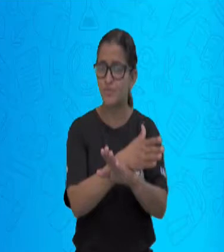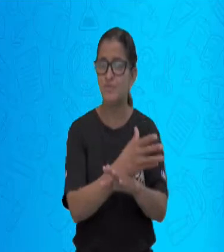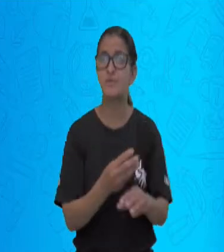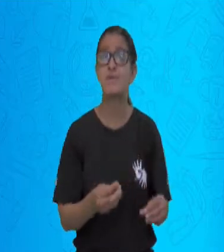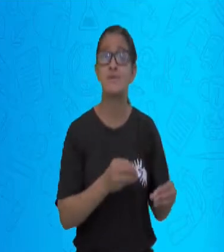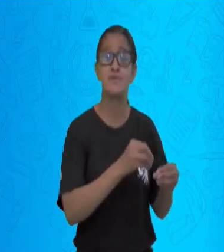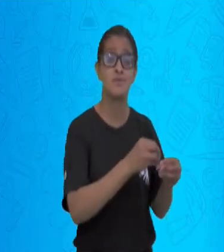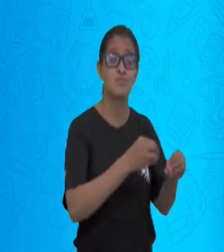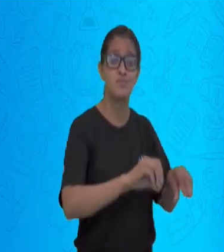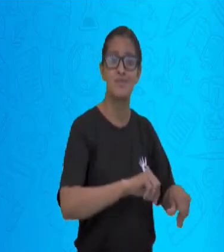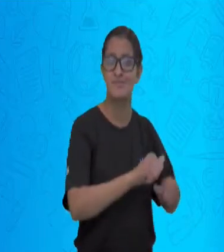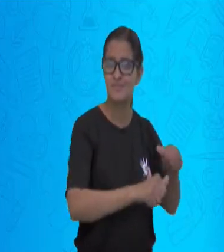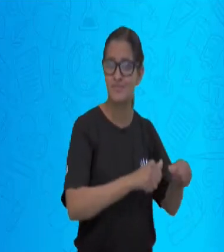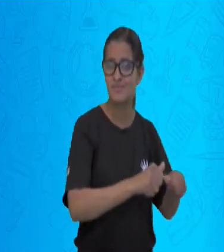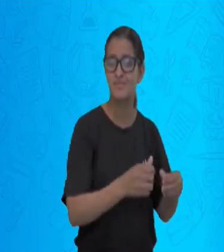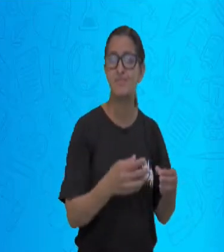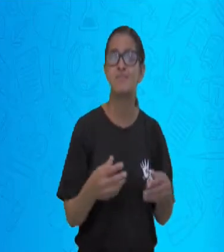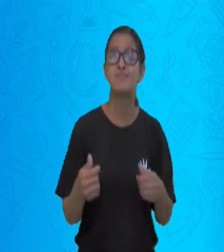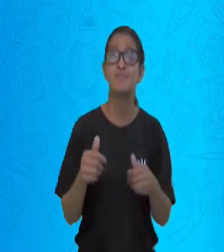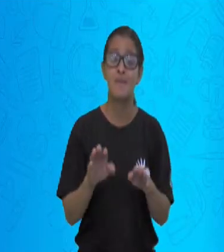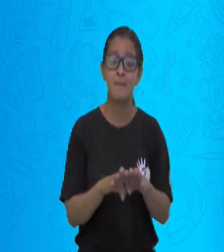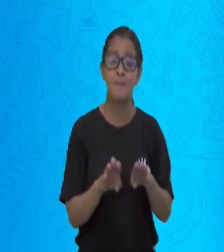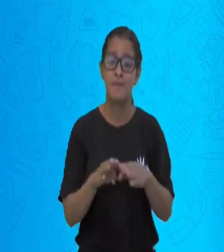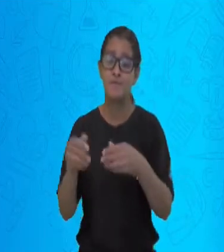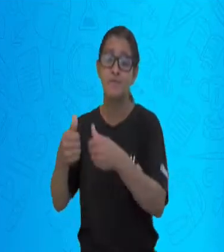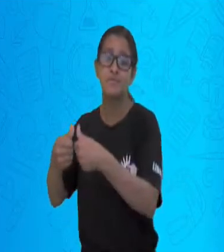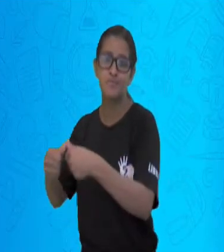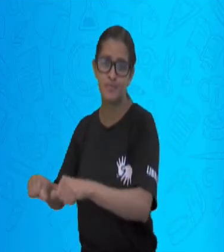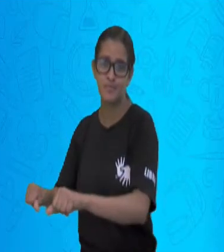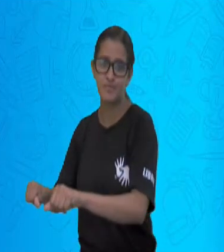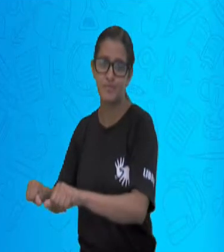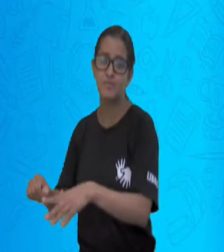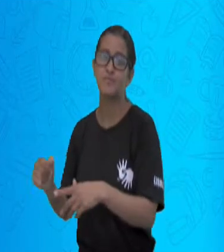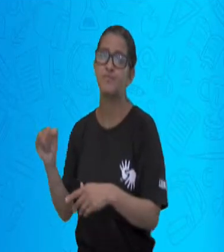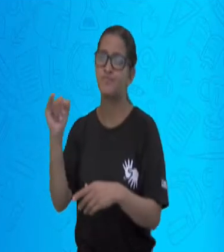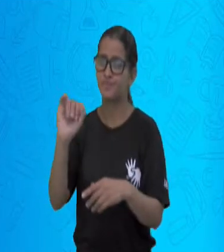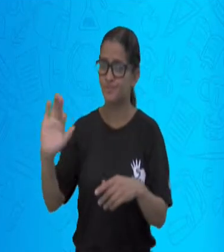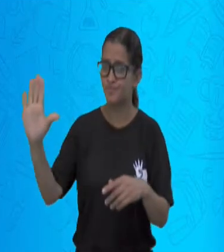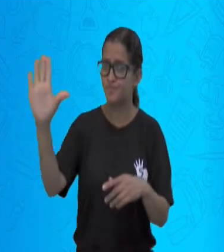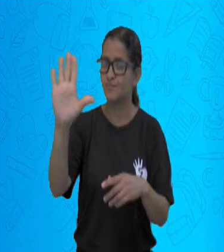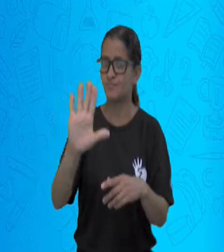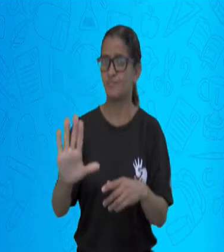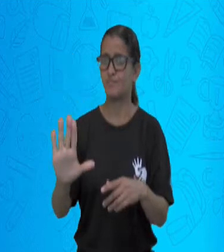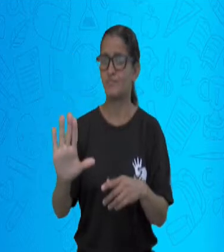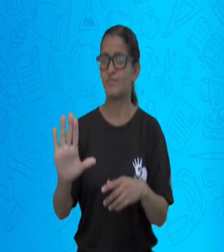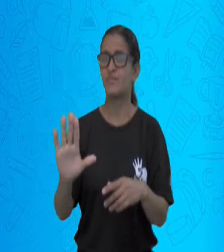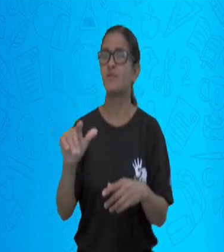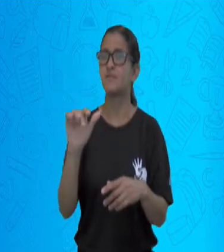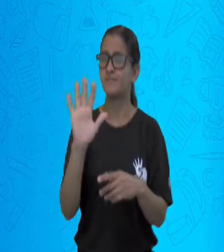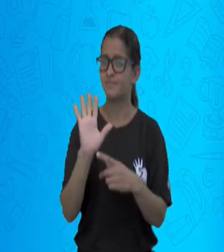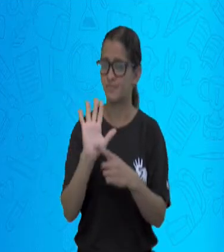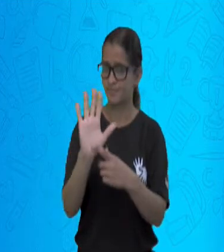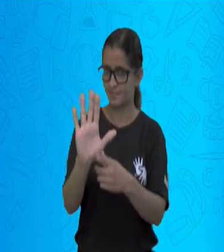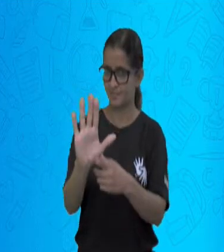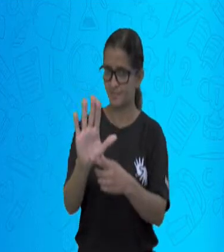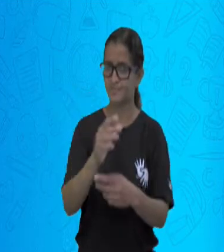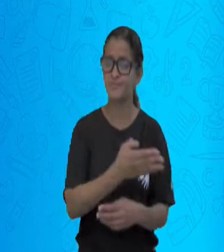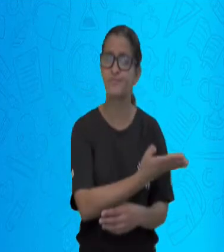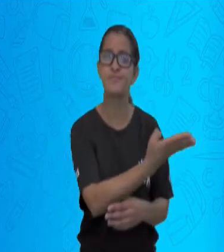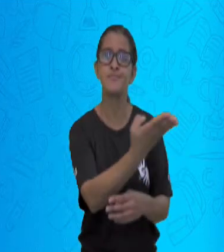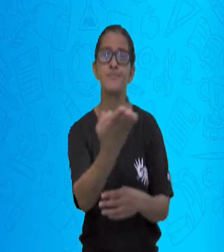nossa cidade, Governador Valadares, eu vou apresentar para vocês aqui algumas imagens e alguns pontos que eu acho importantes para a nossa aula de